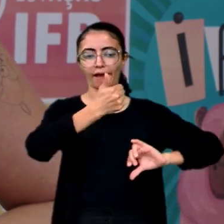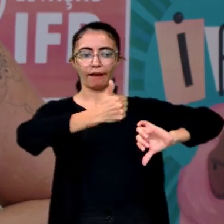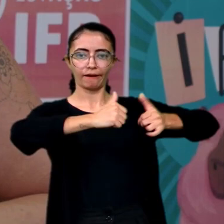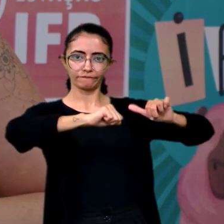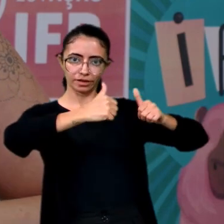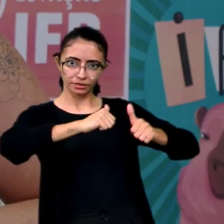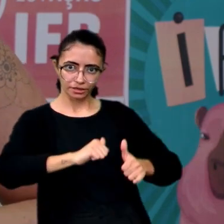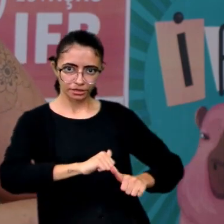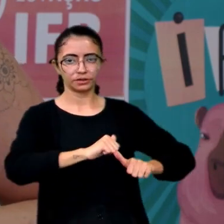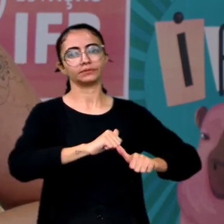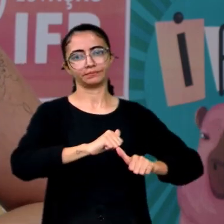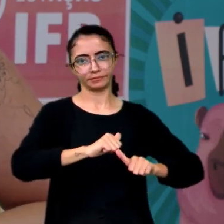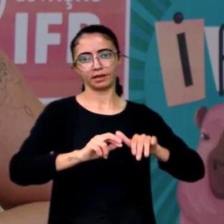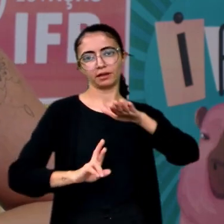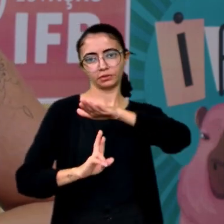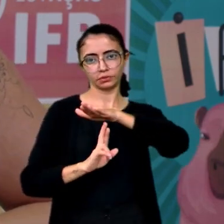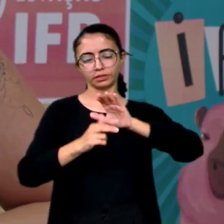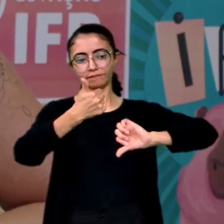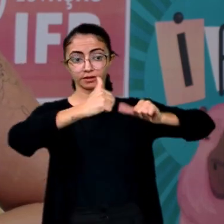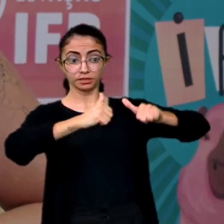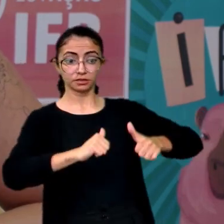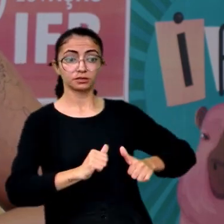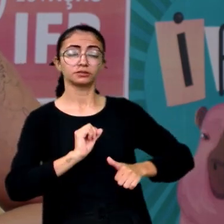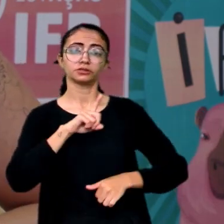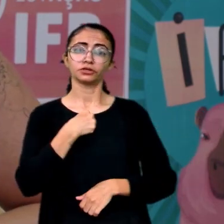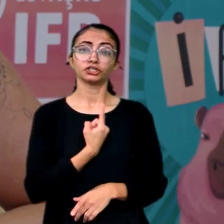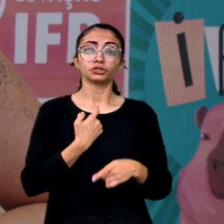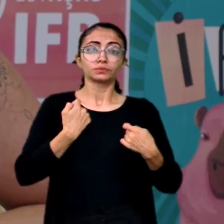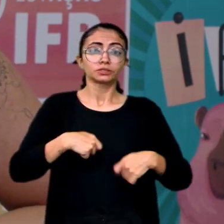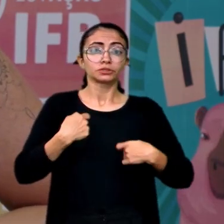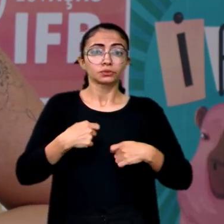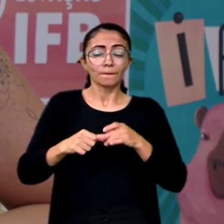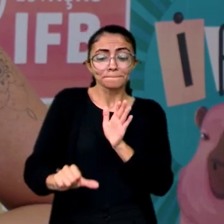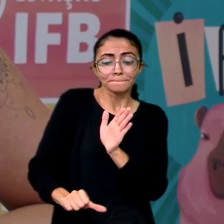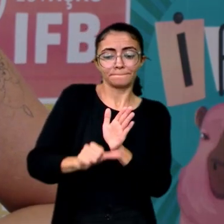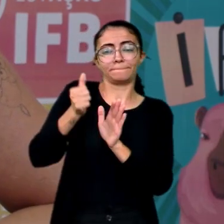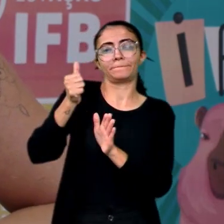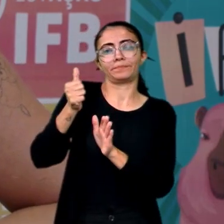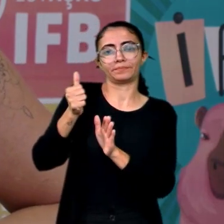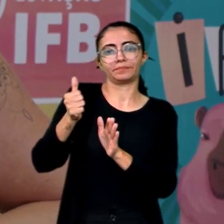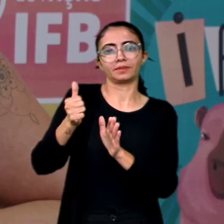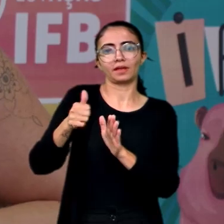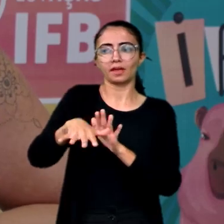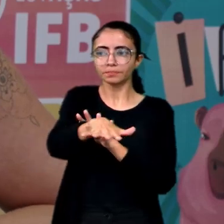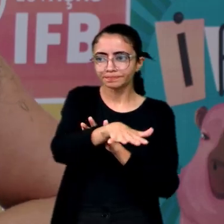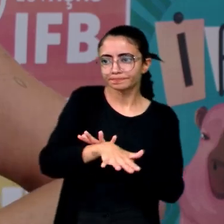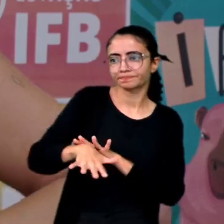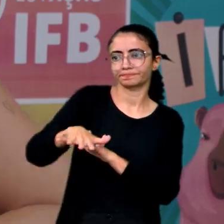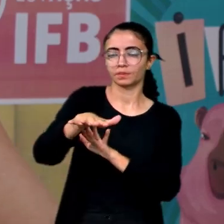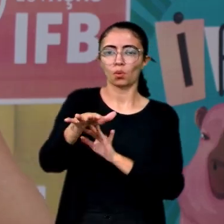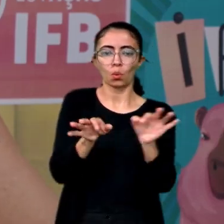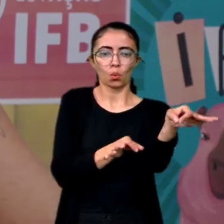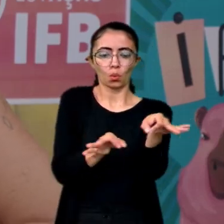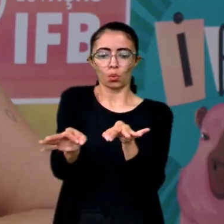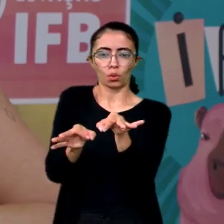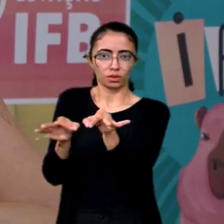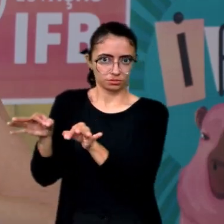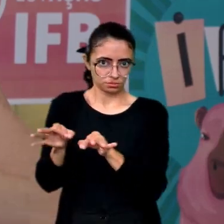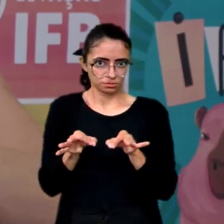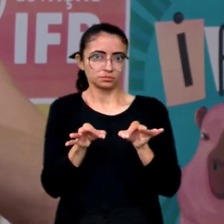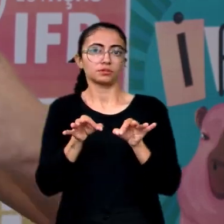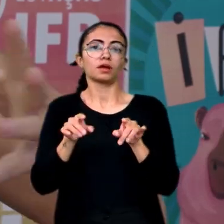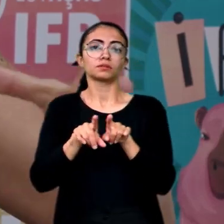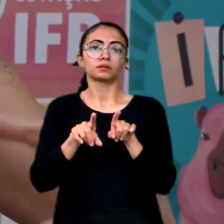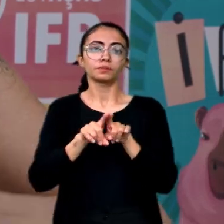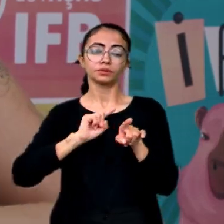Então, o primeiro passo foi organizar a casa. E depois, também a gente analisou